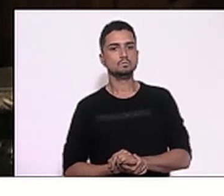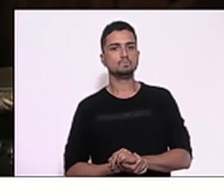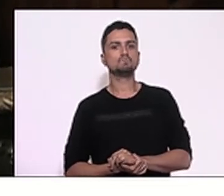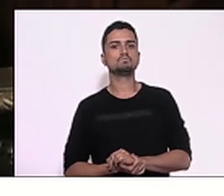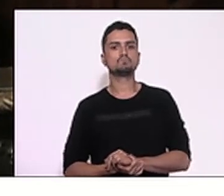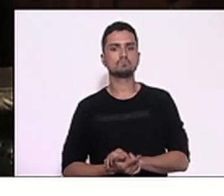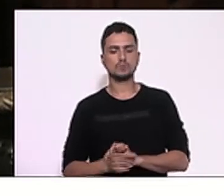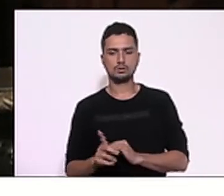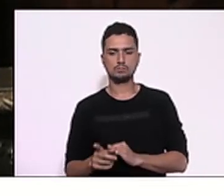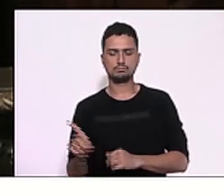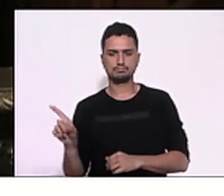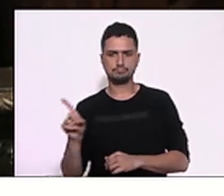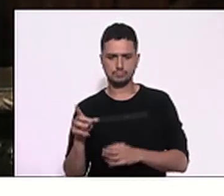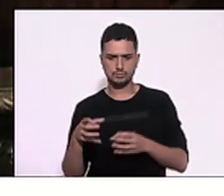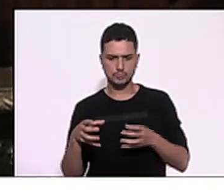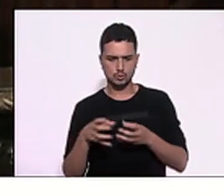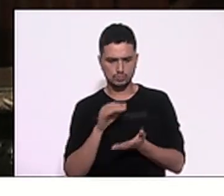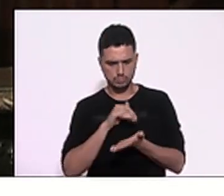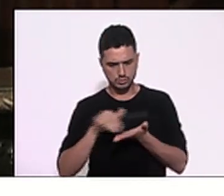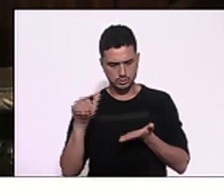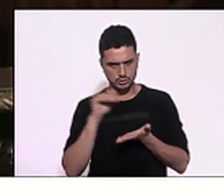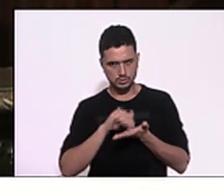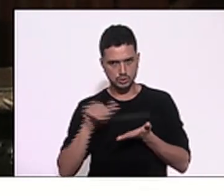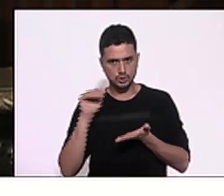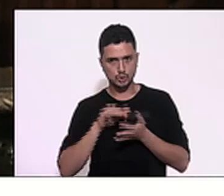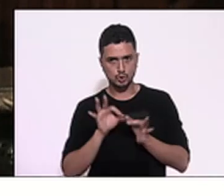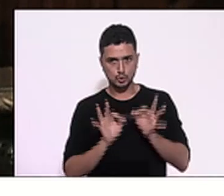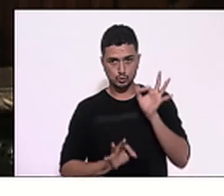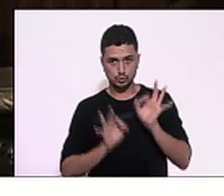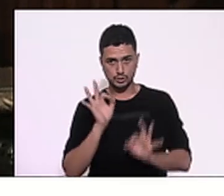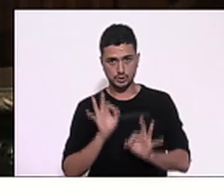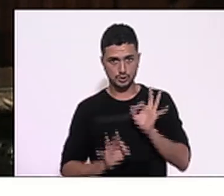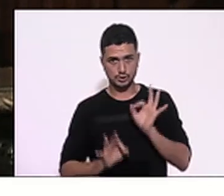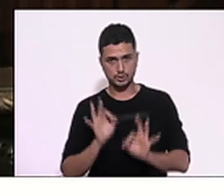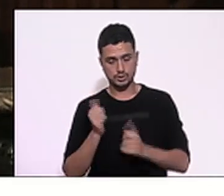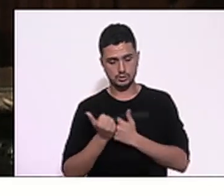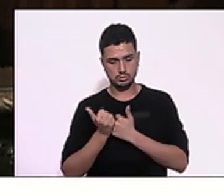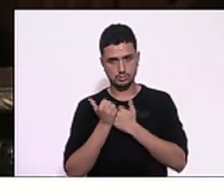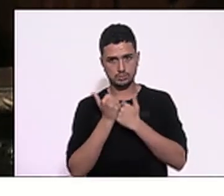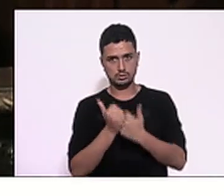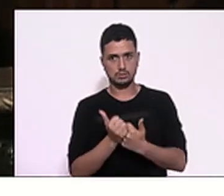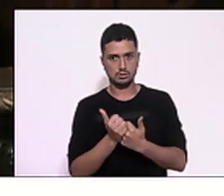dossiê para o Ministério da Educação. No Ministério da Educação,